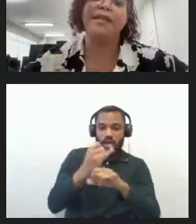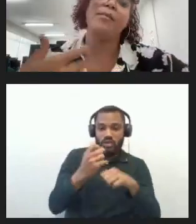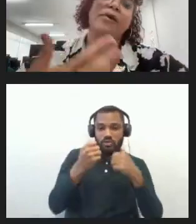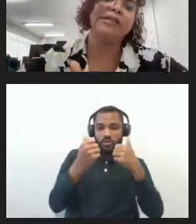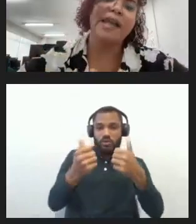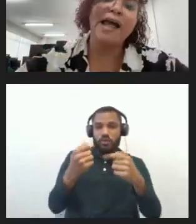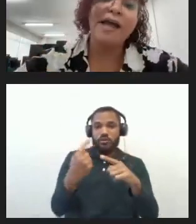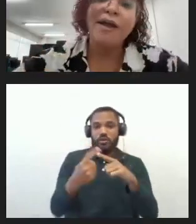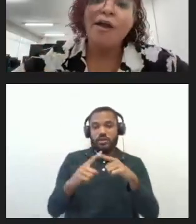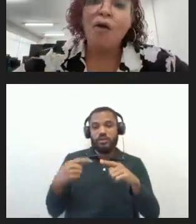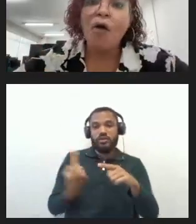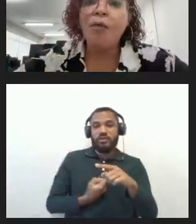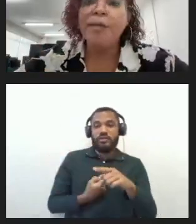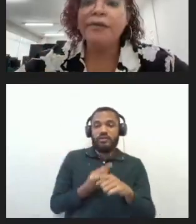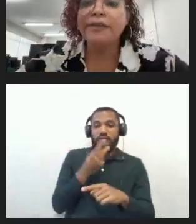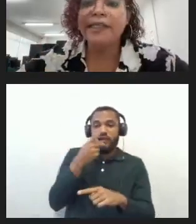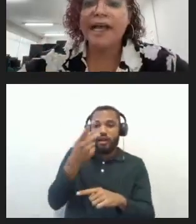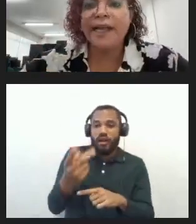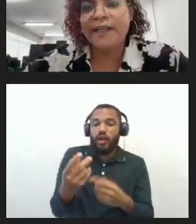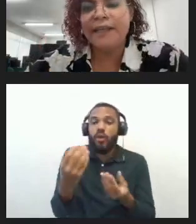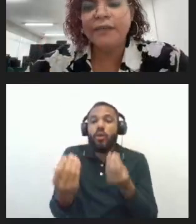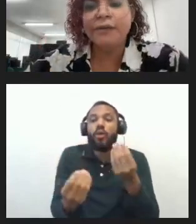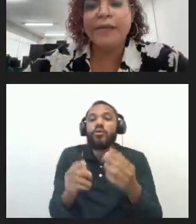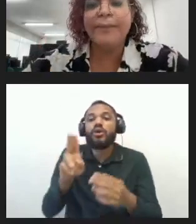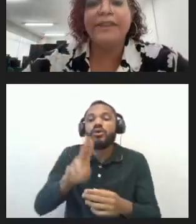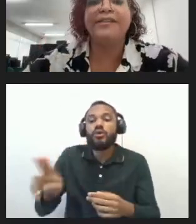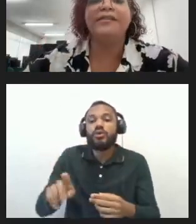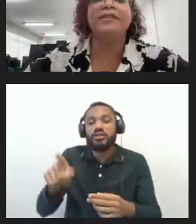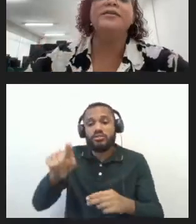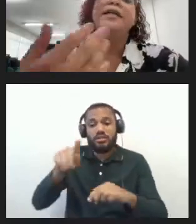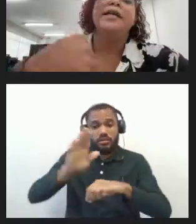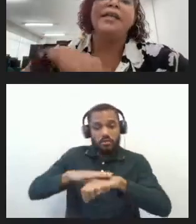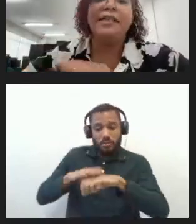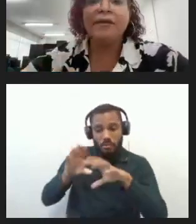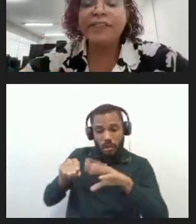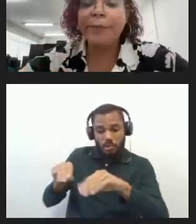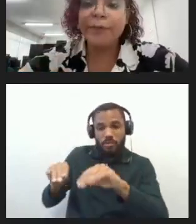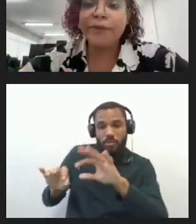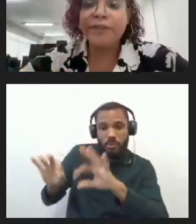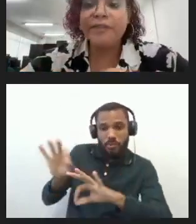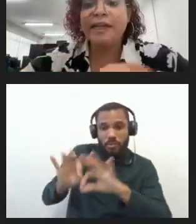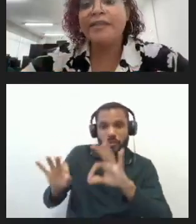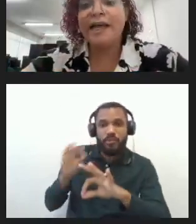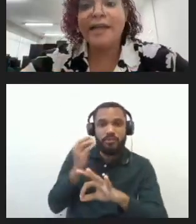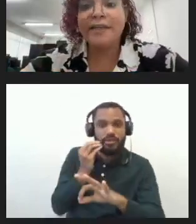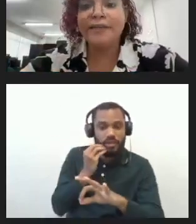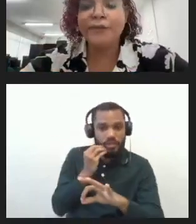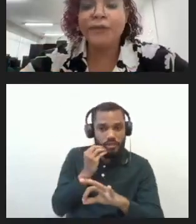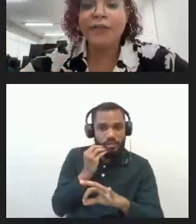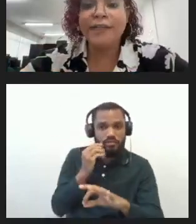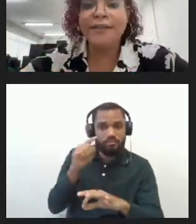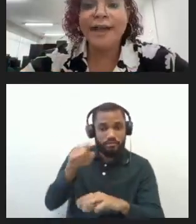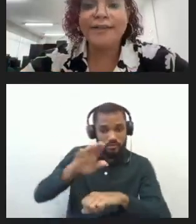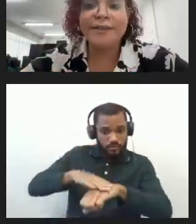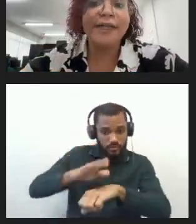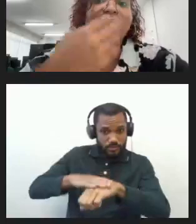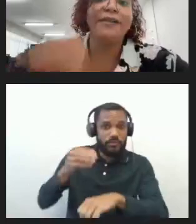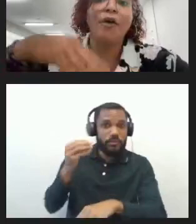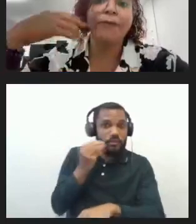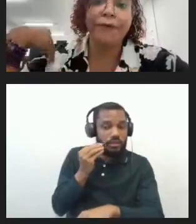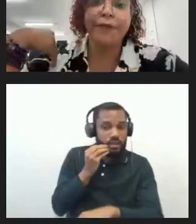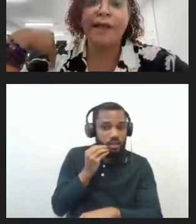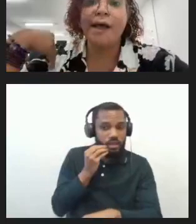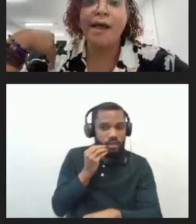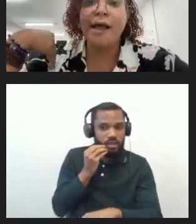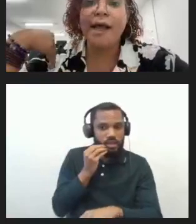alguma ferramenta, mostrar como manusear aqui na apresentação e dar um tempo para vocês testarem essa funcionalidade,